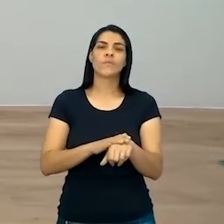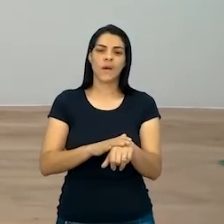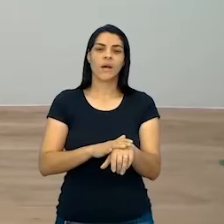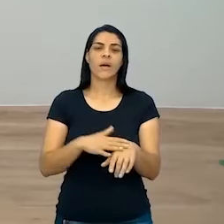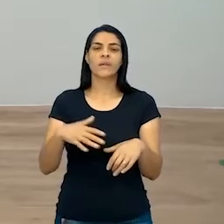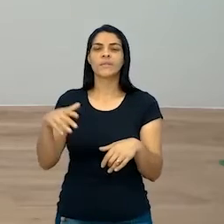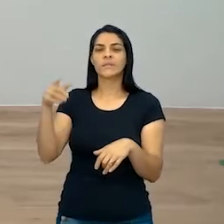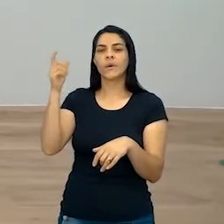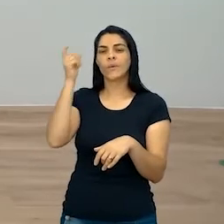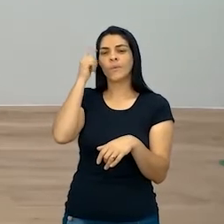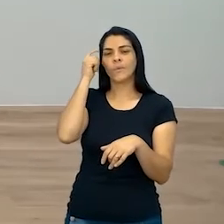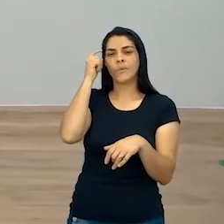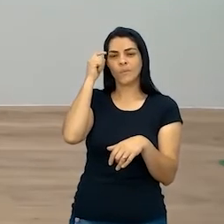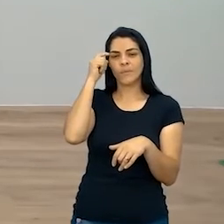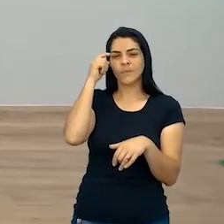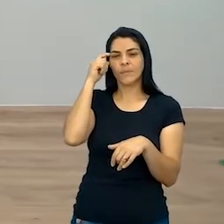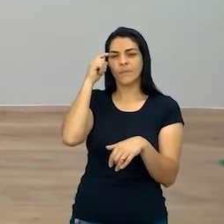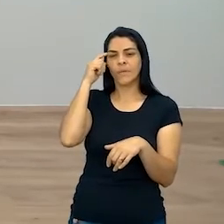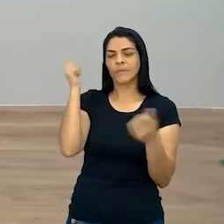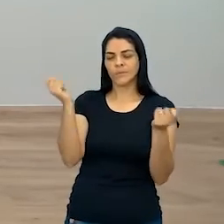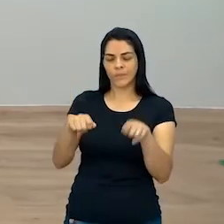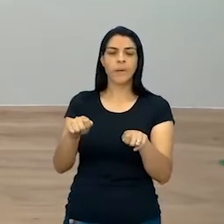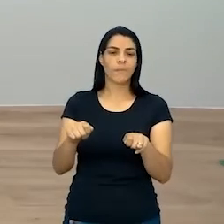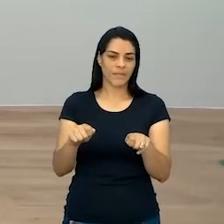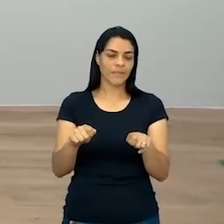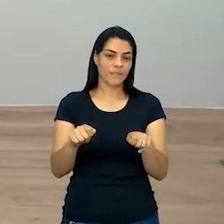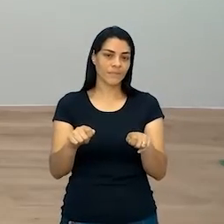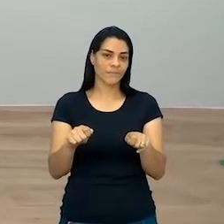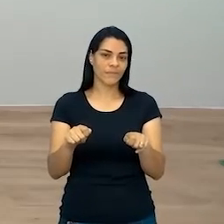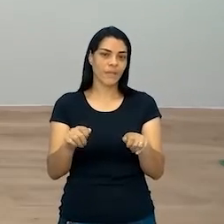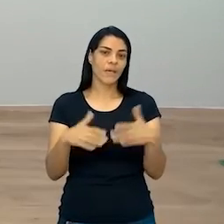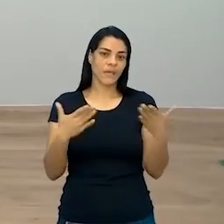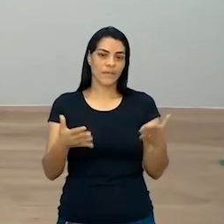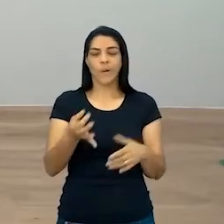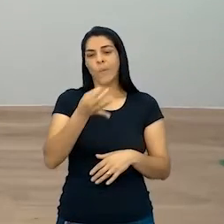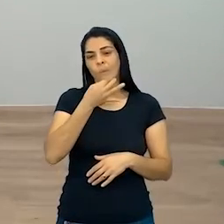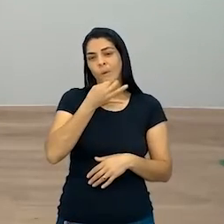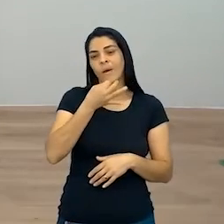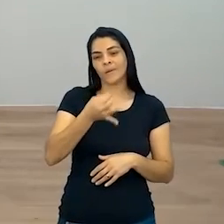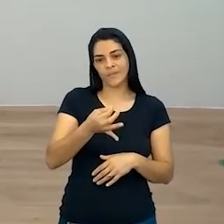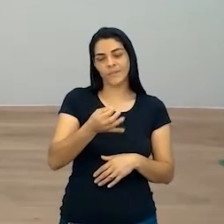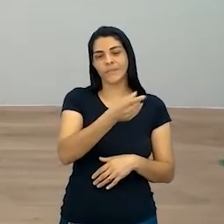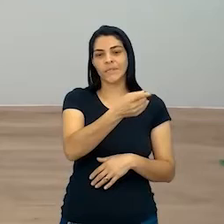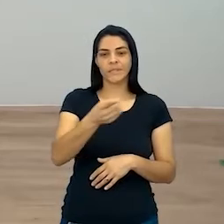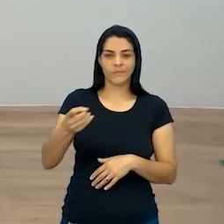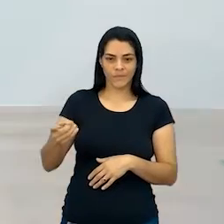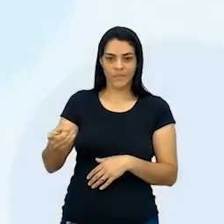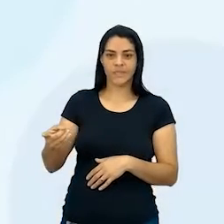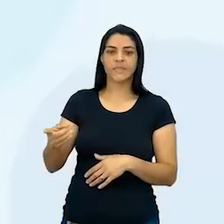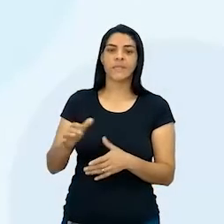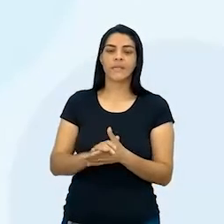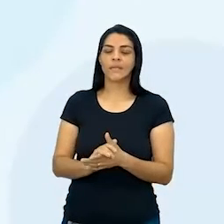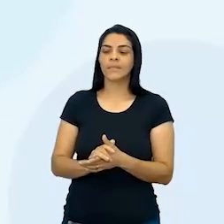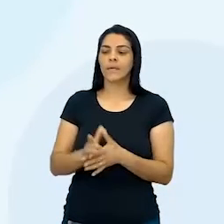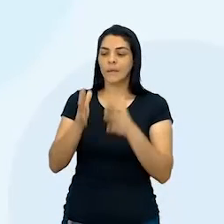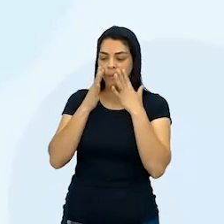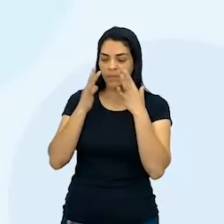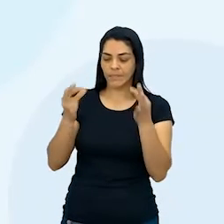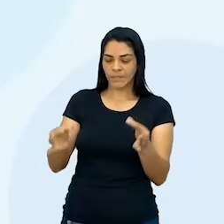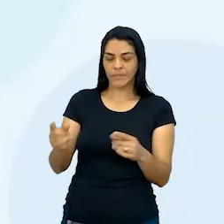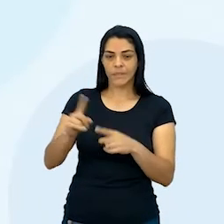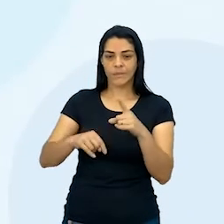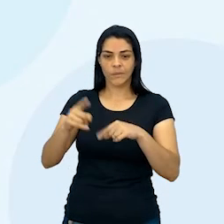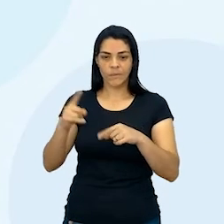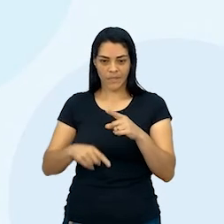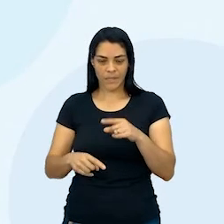exercitem essa condição? Então, a nossa sugestão é que você olhe para o seu material, planeje